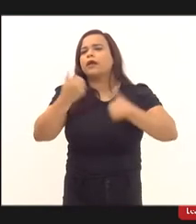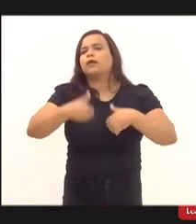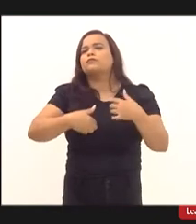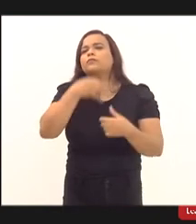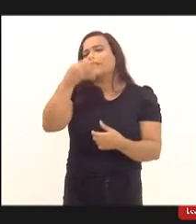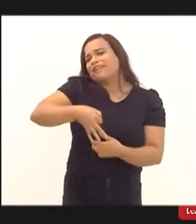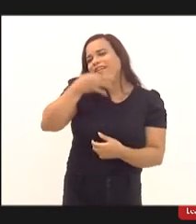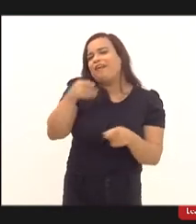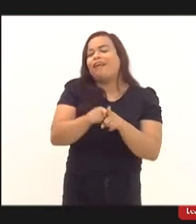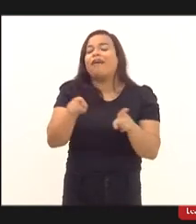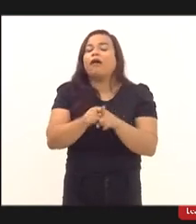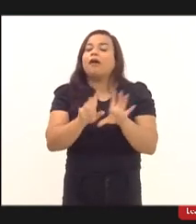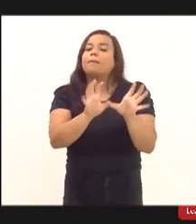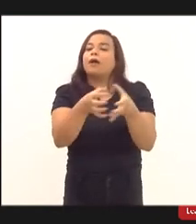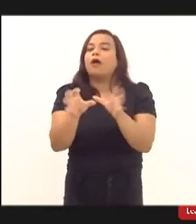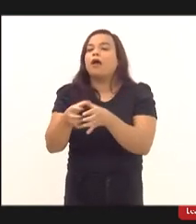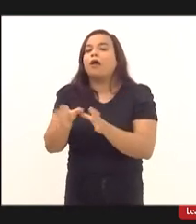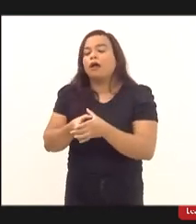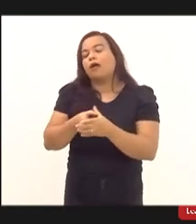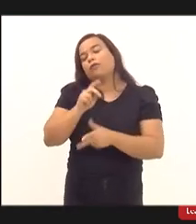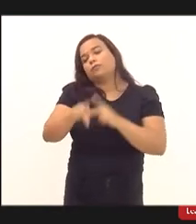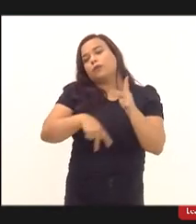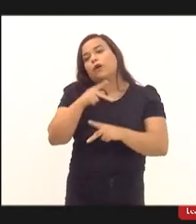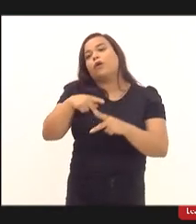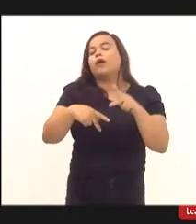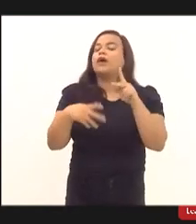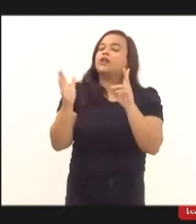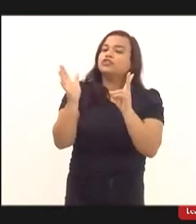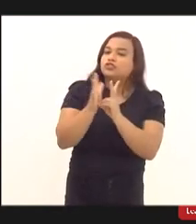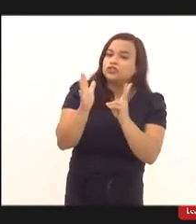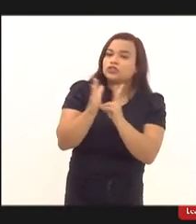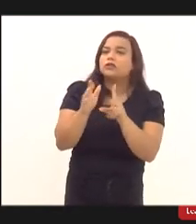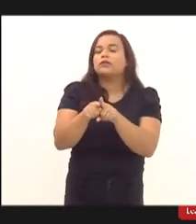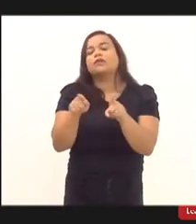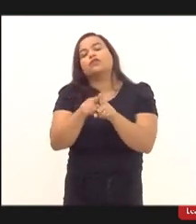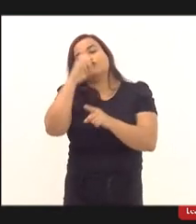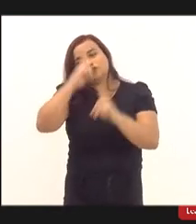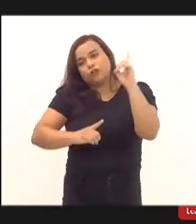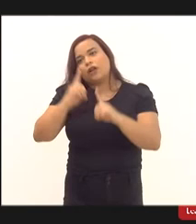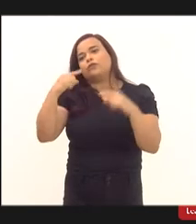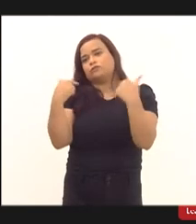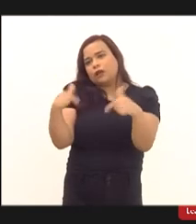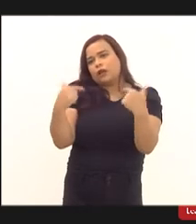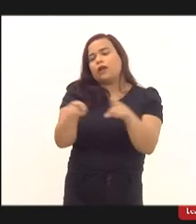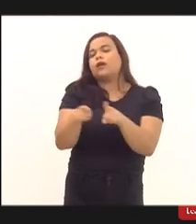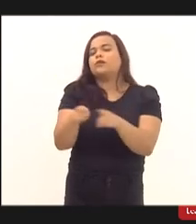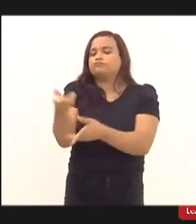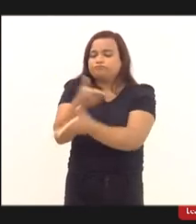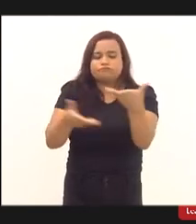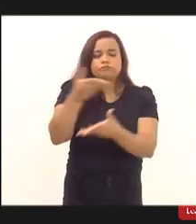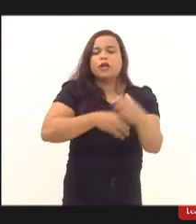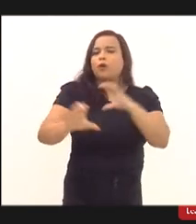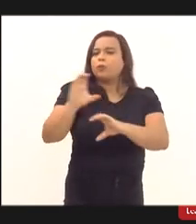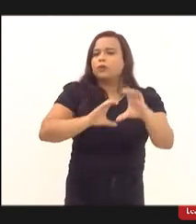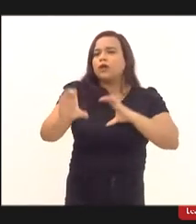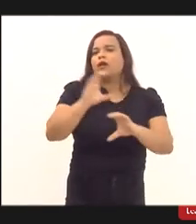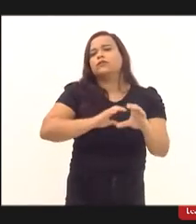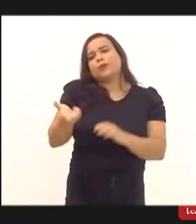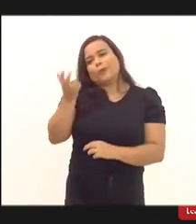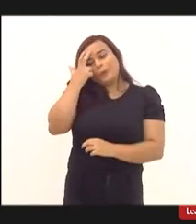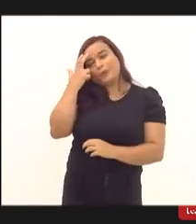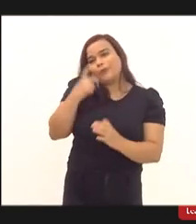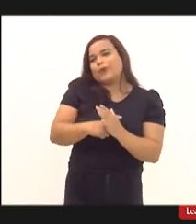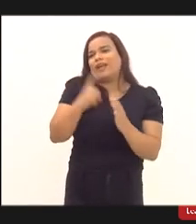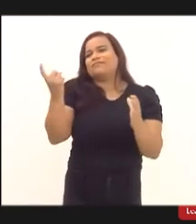povos indígenas pelos direitos dos trabalhadores e pelos meios de comunicação culturais Independentes